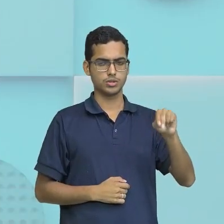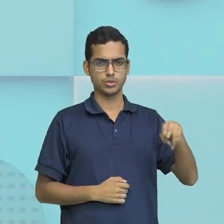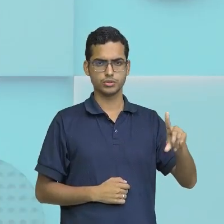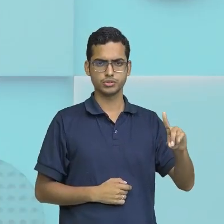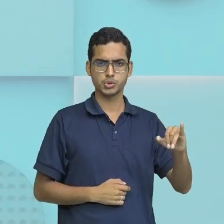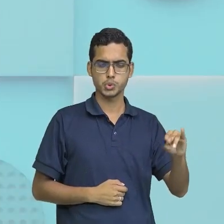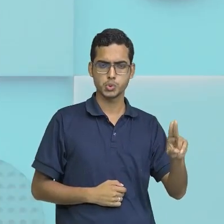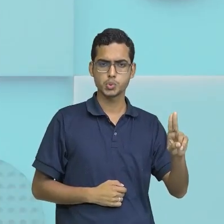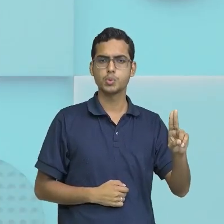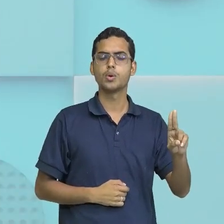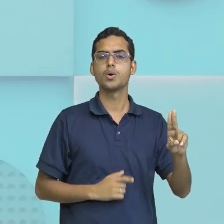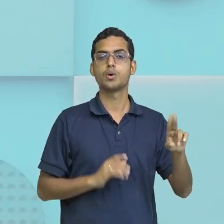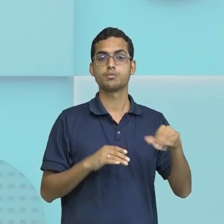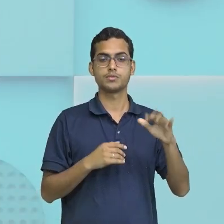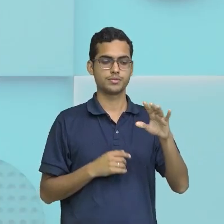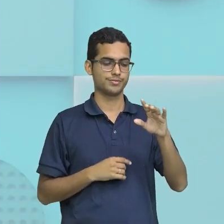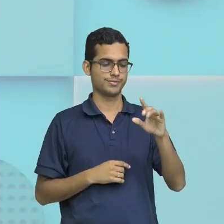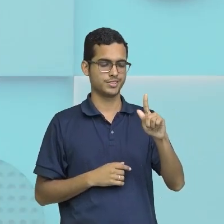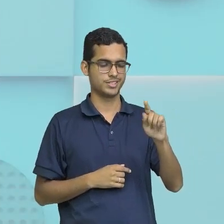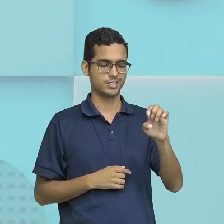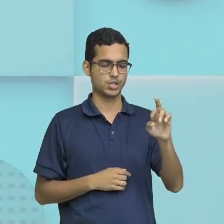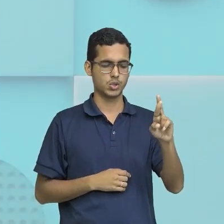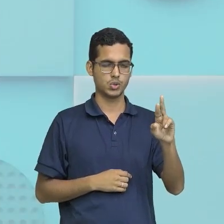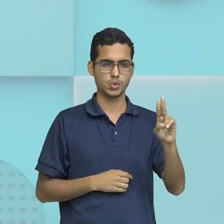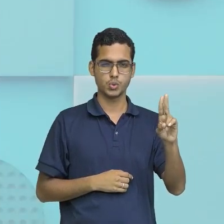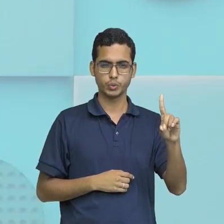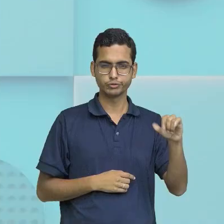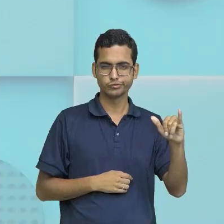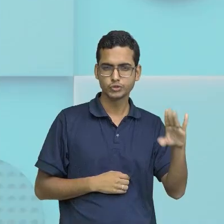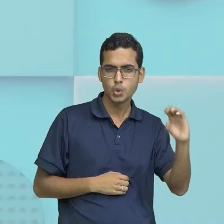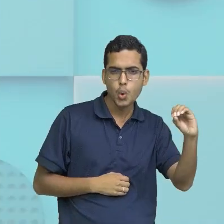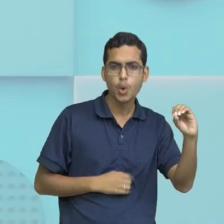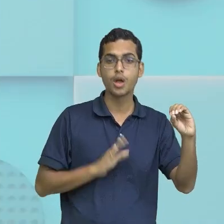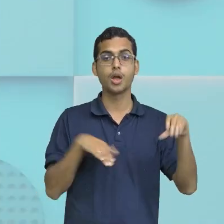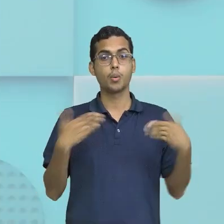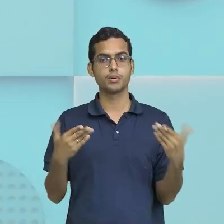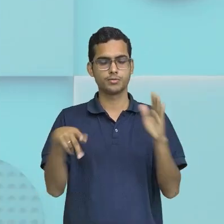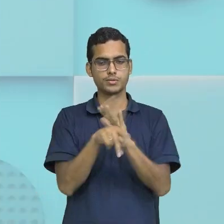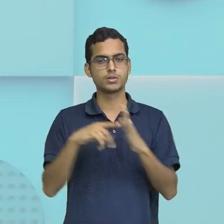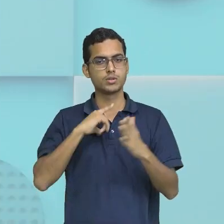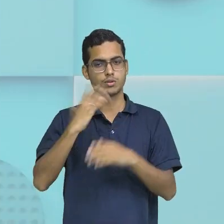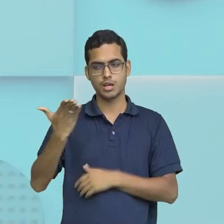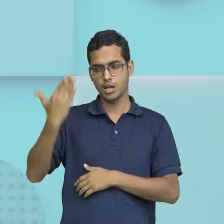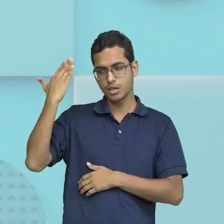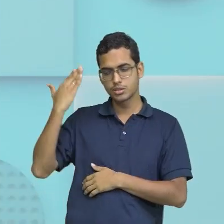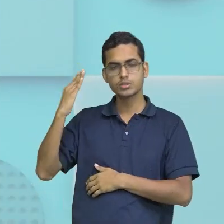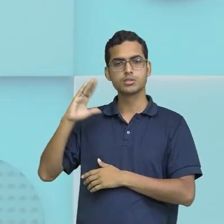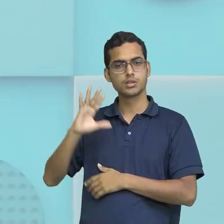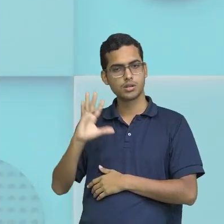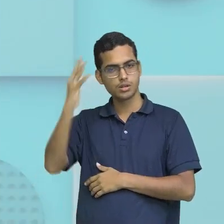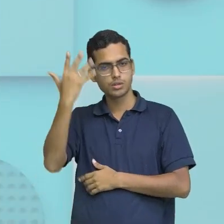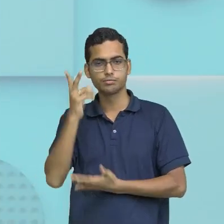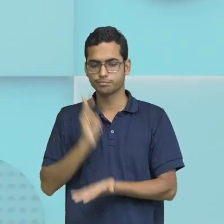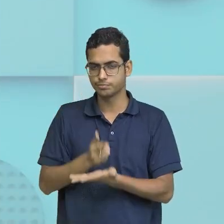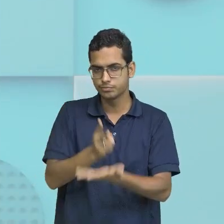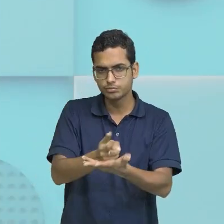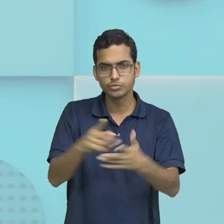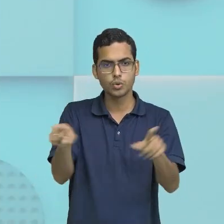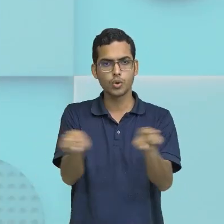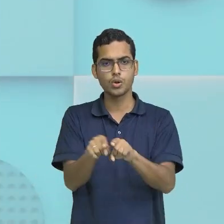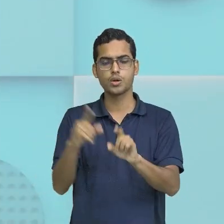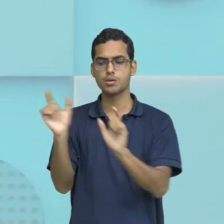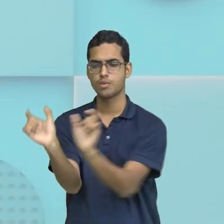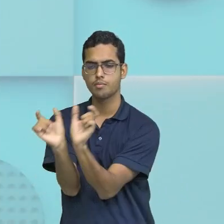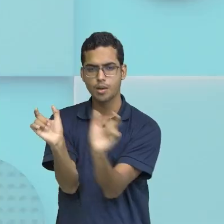está ocorrendo, tá certo? O passado simples, por exemplo, a ação acabou. O past continuous dá essa ideia que essa